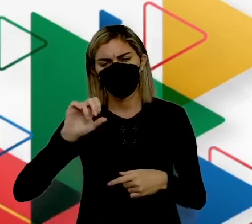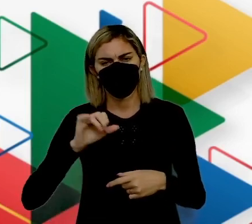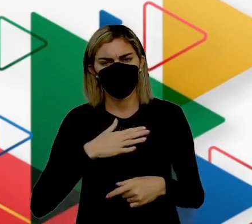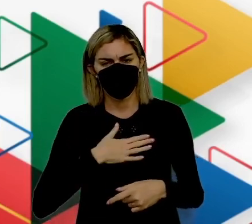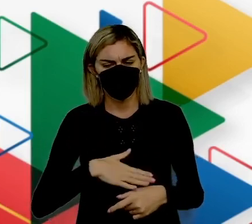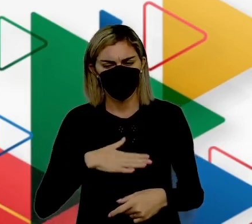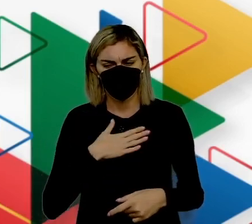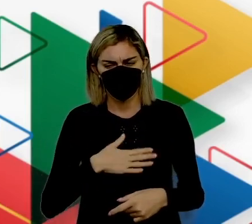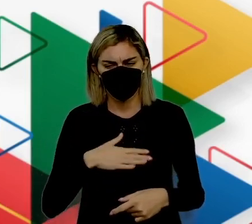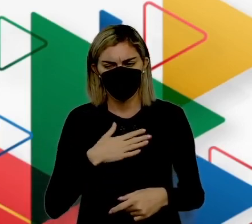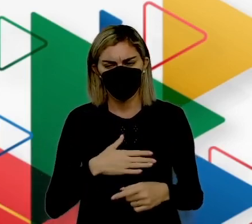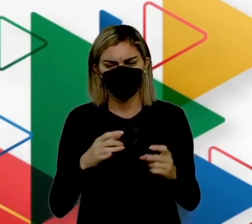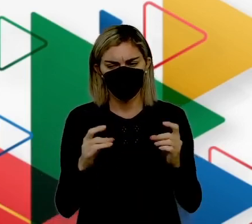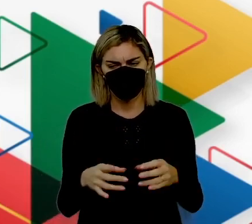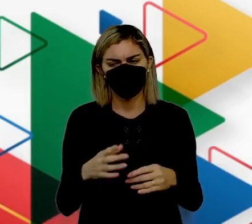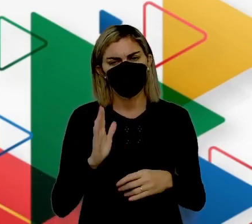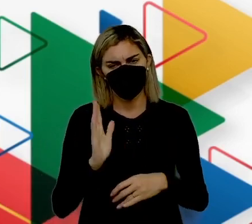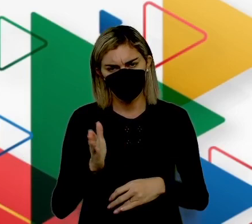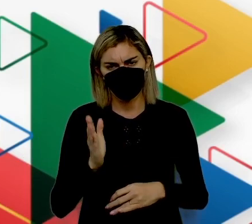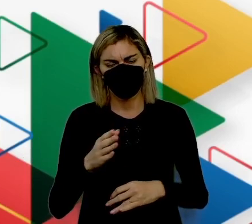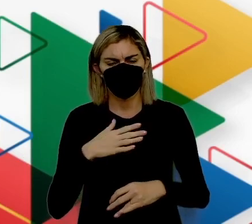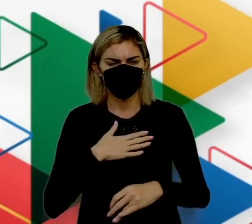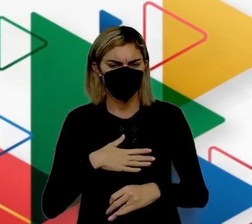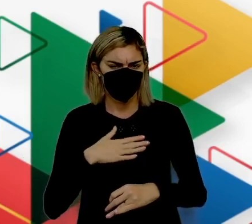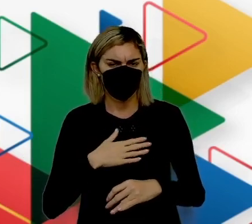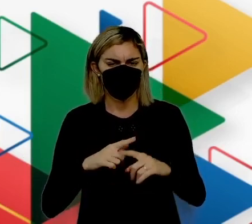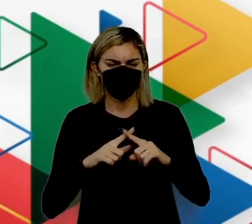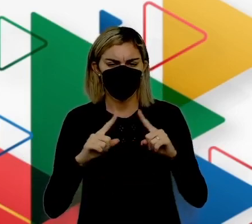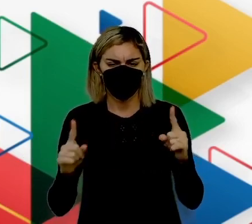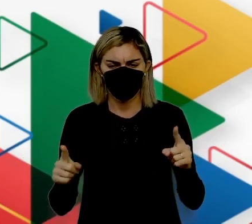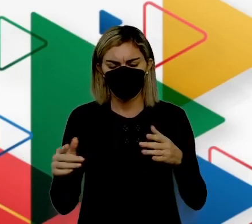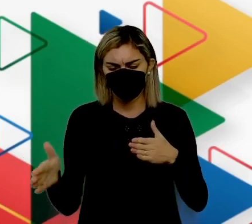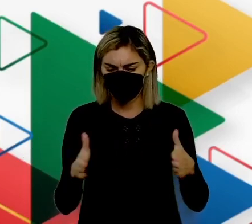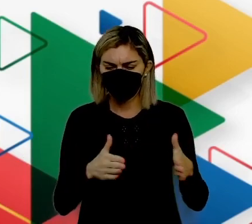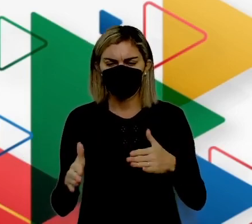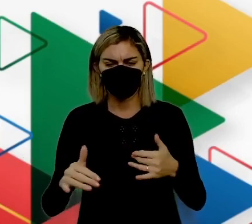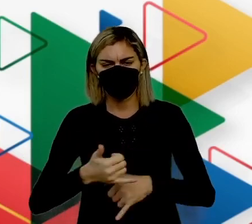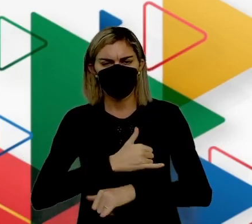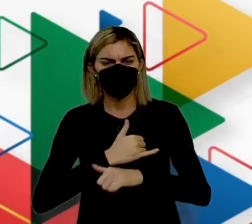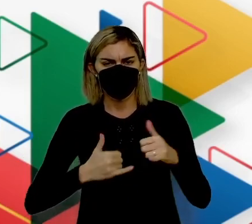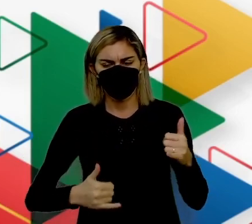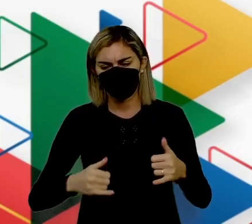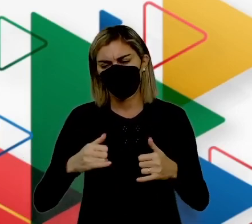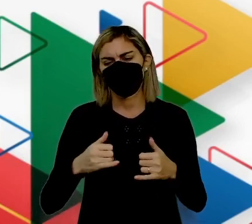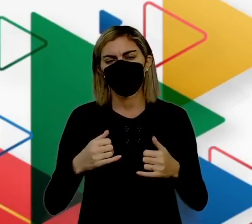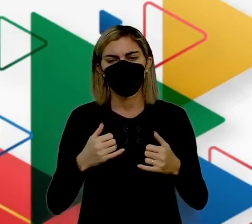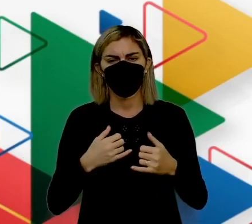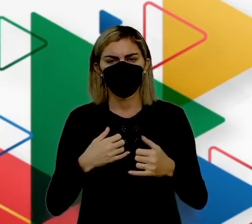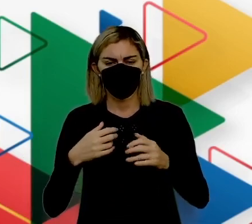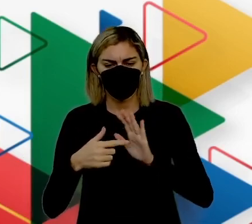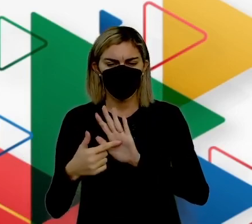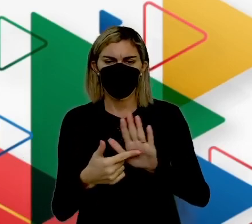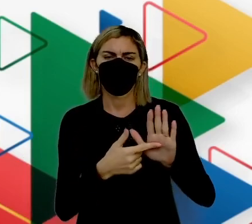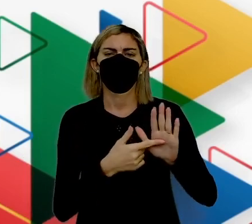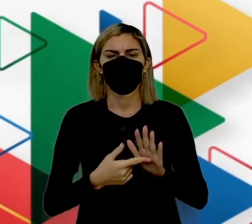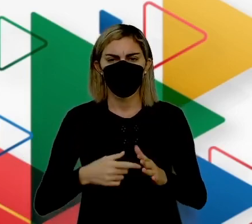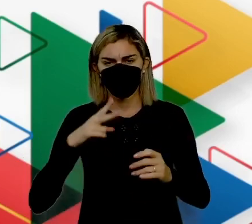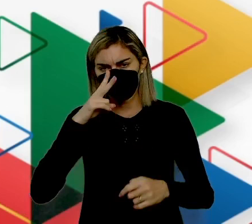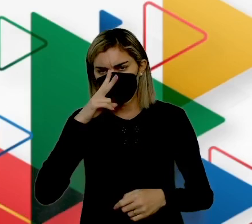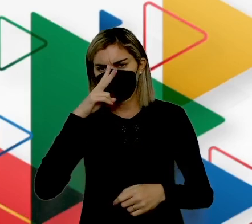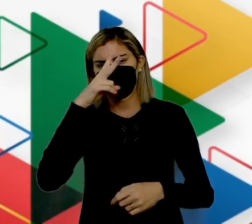é abandonada, já foi do repouso, mas num campo eletrostático e sujeita apenas à